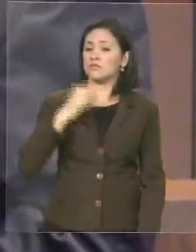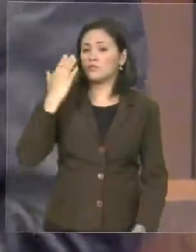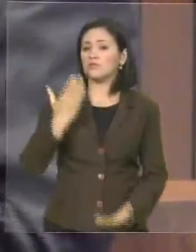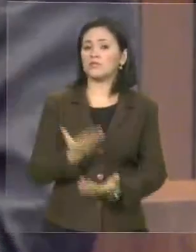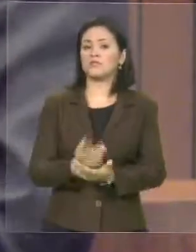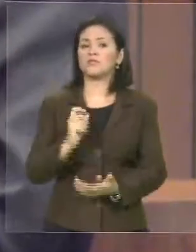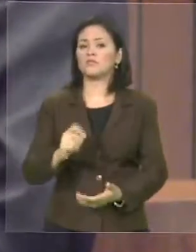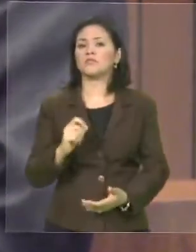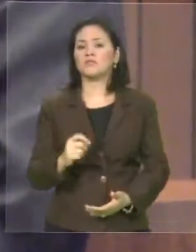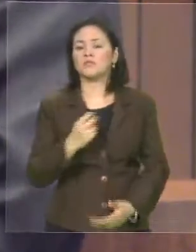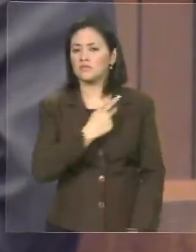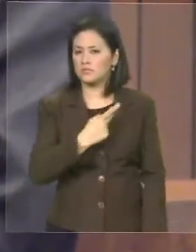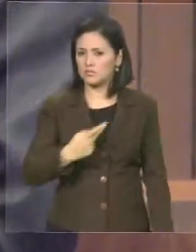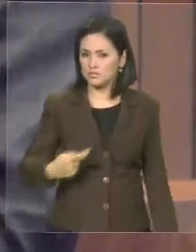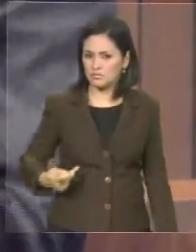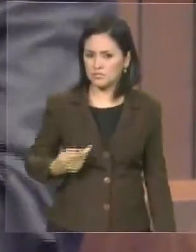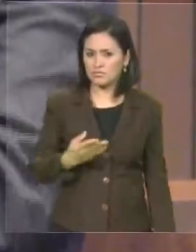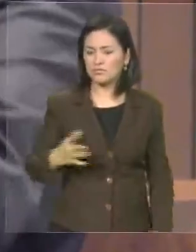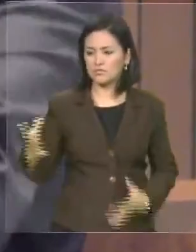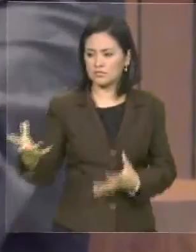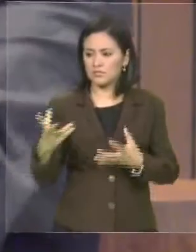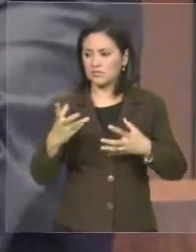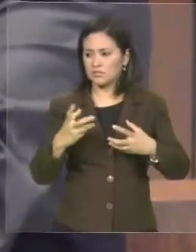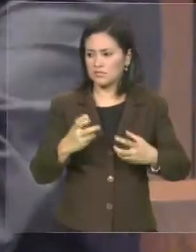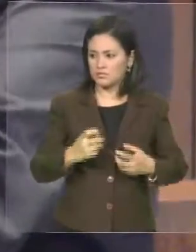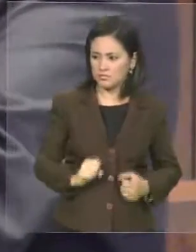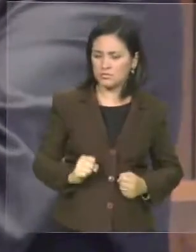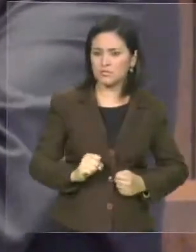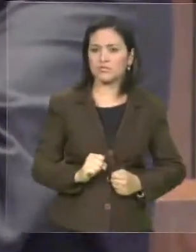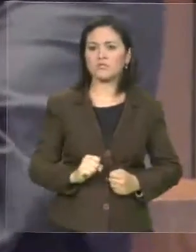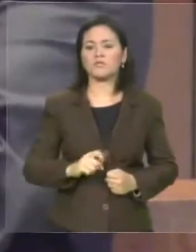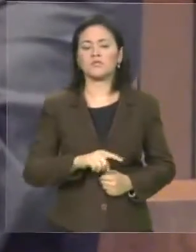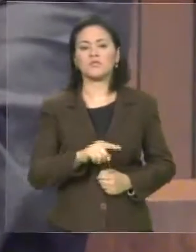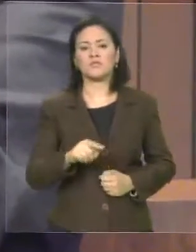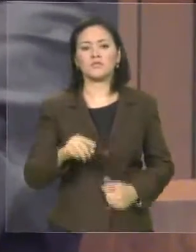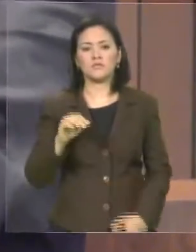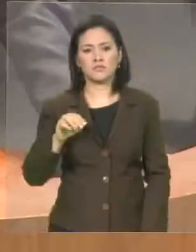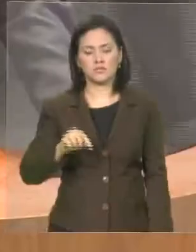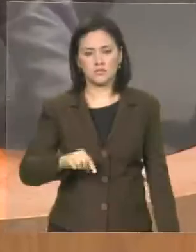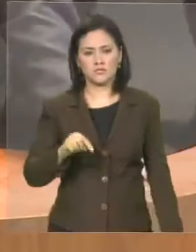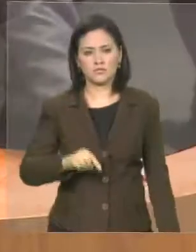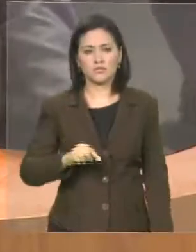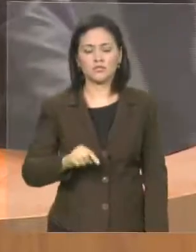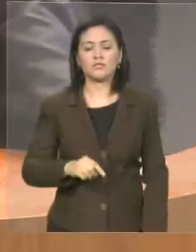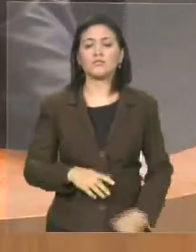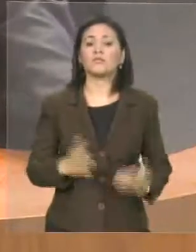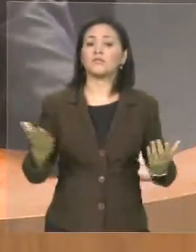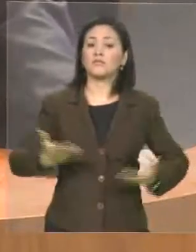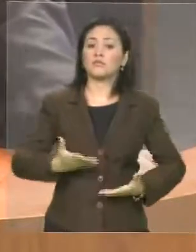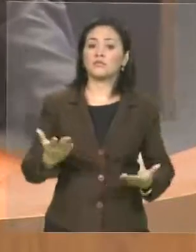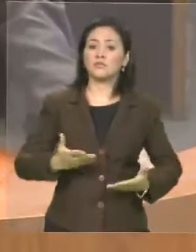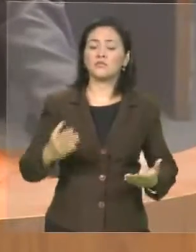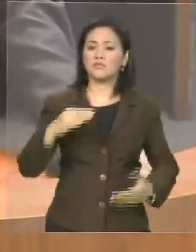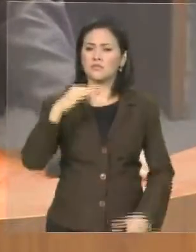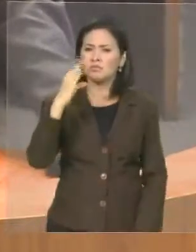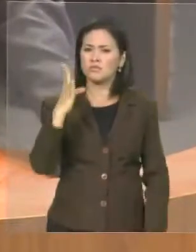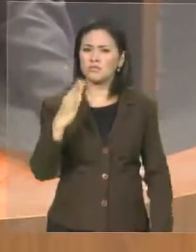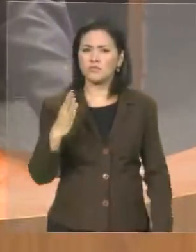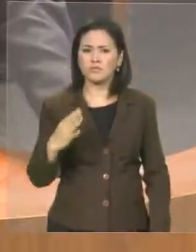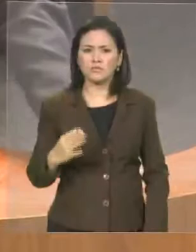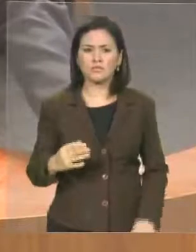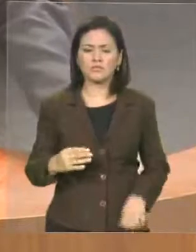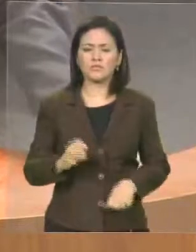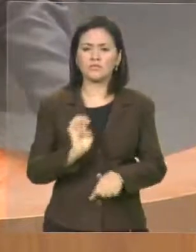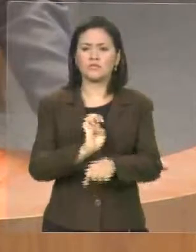vai recebê-los, e esse movimento está sendo hoje em todo o Brasil, que a